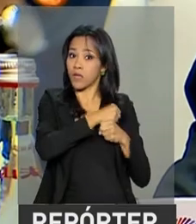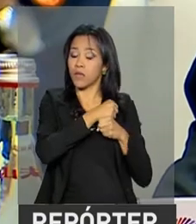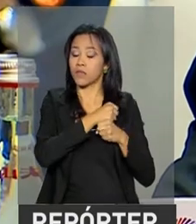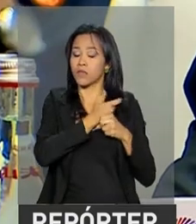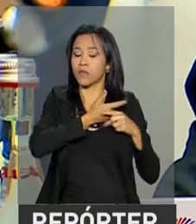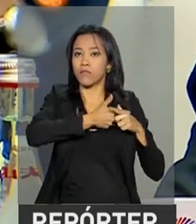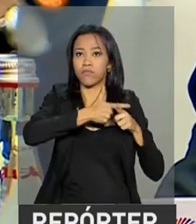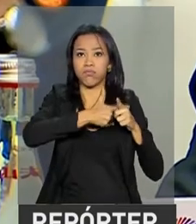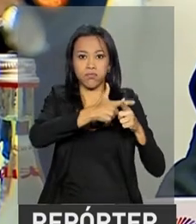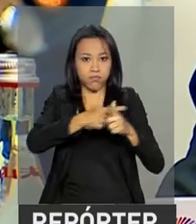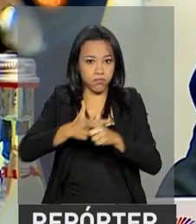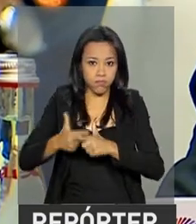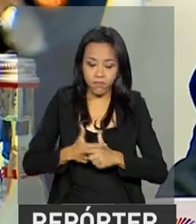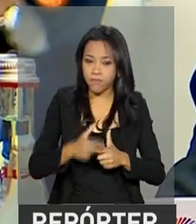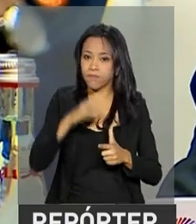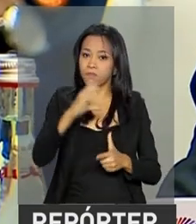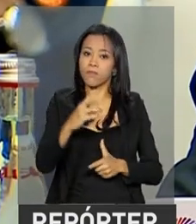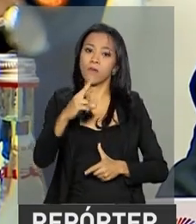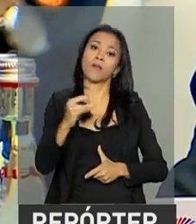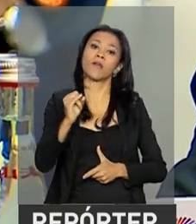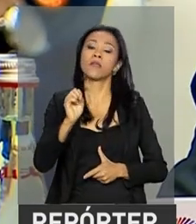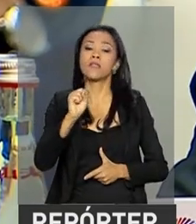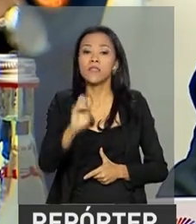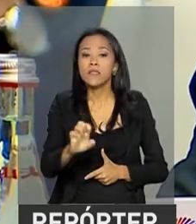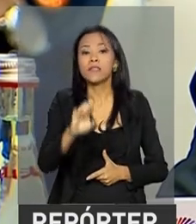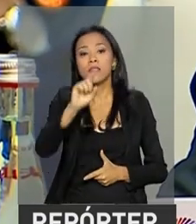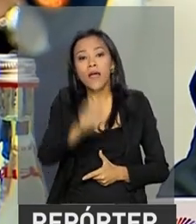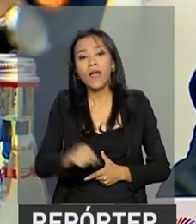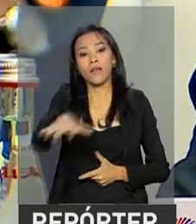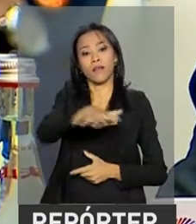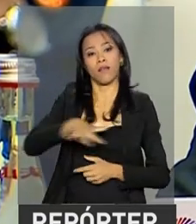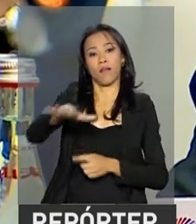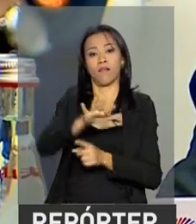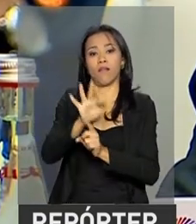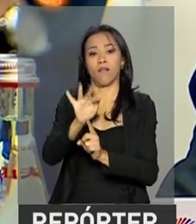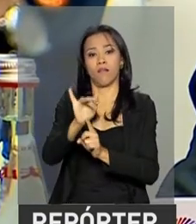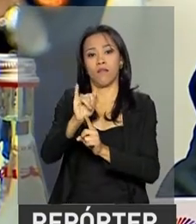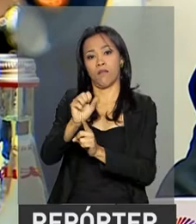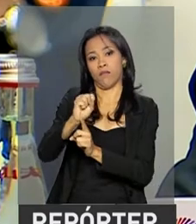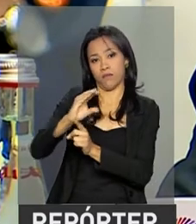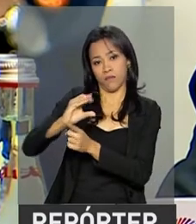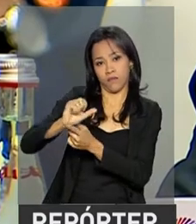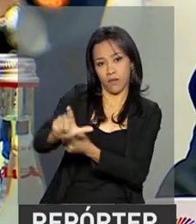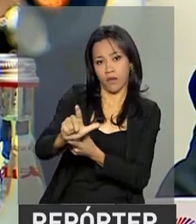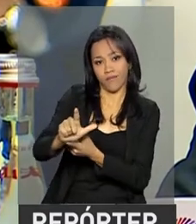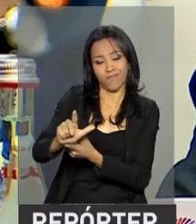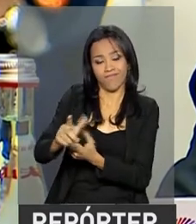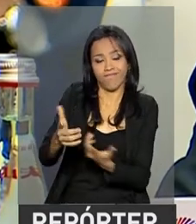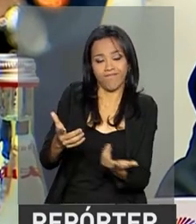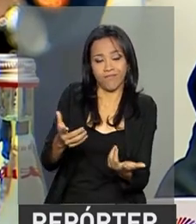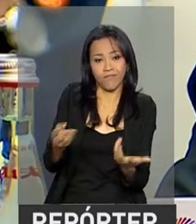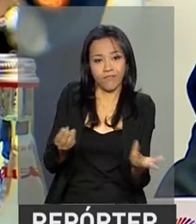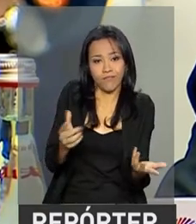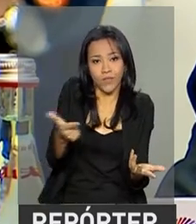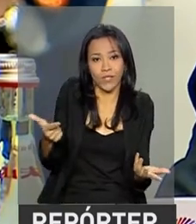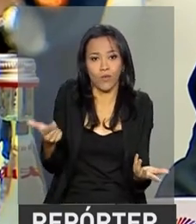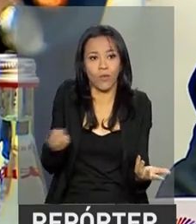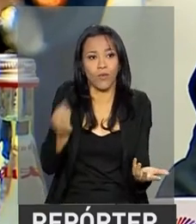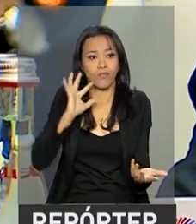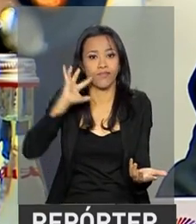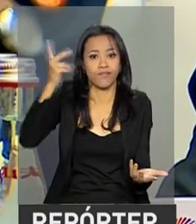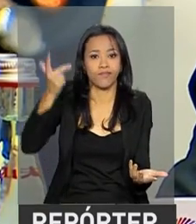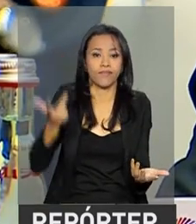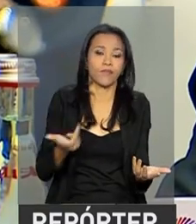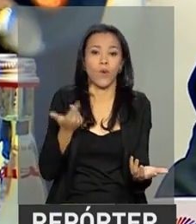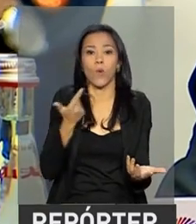que tínhamos diante de nós era de natureza fiscal. Não havia alternativa. Era necessário